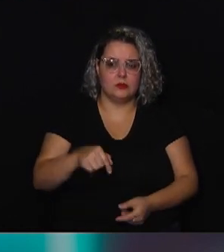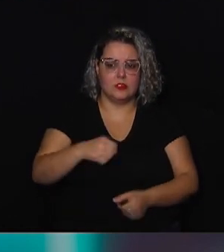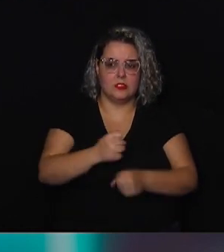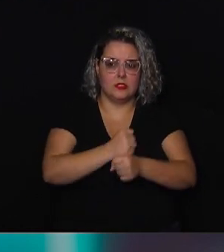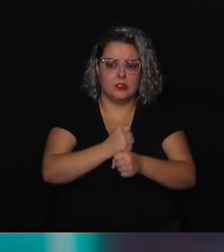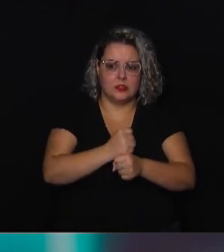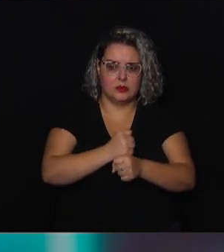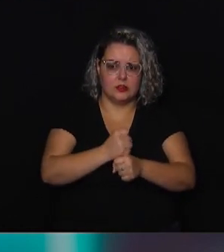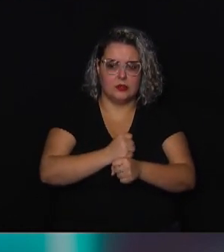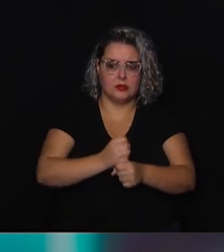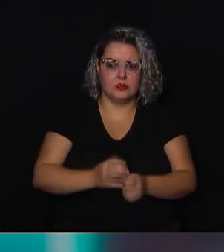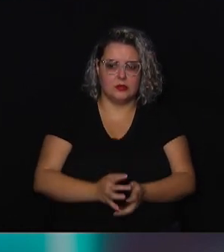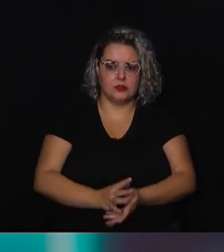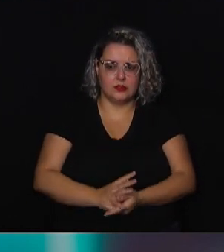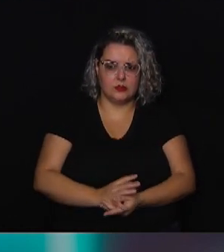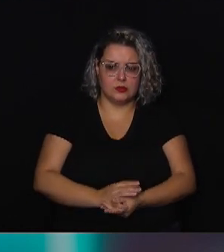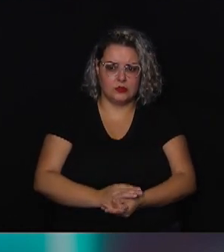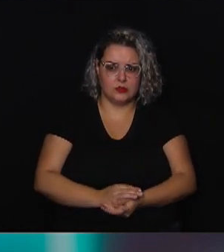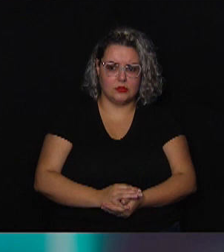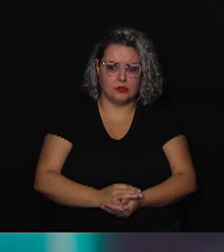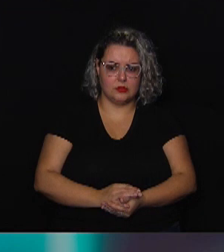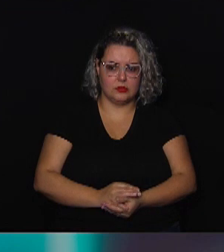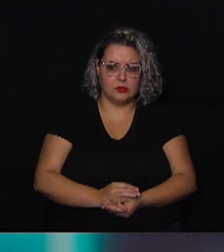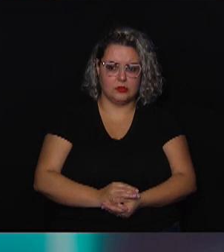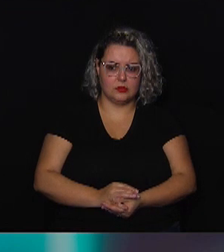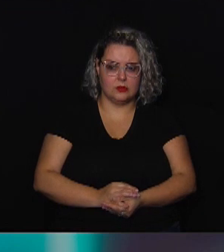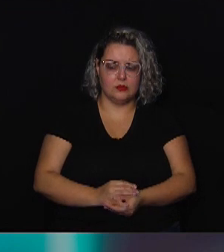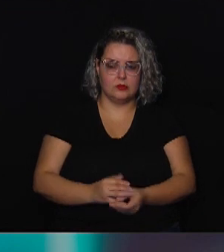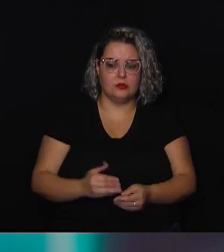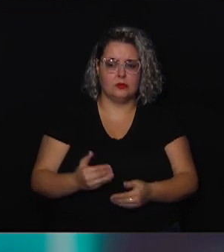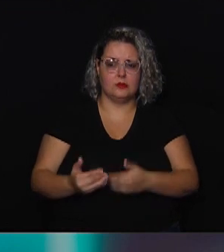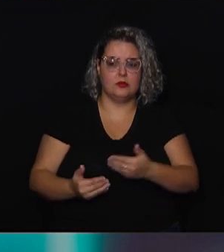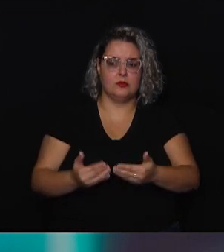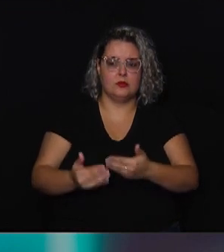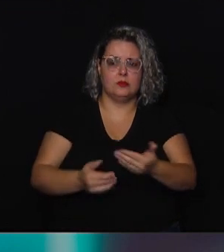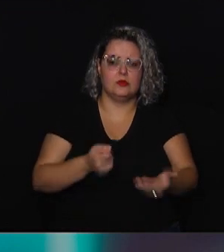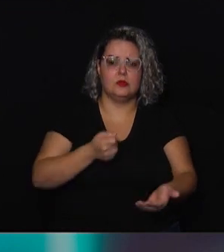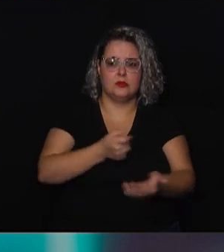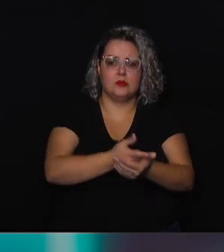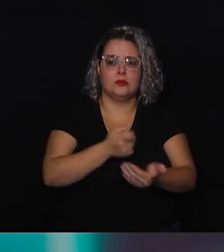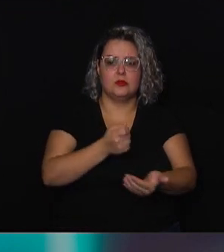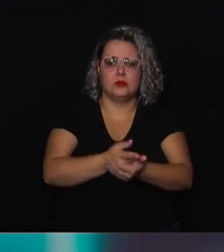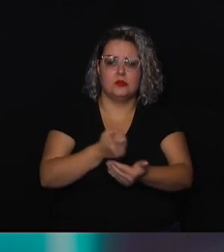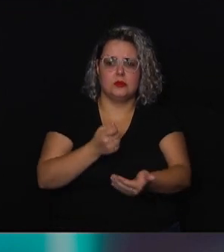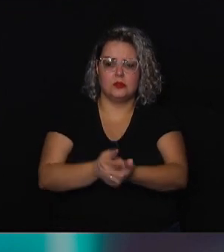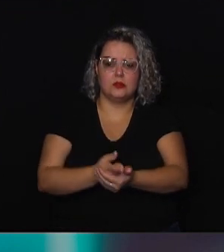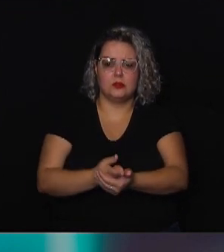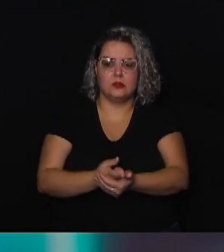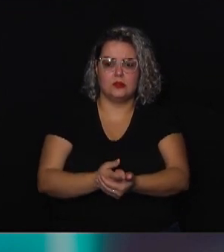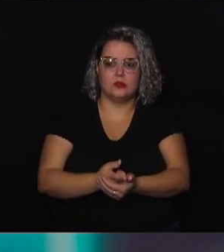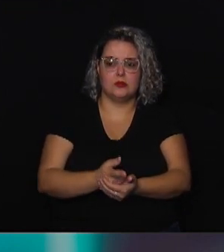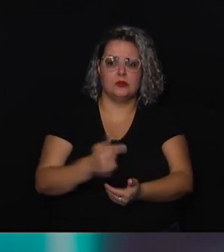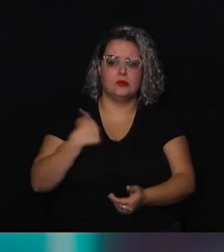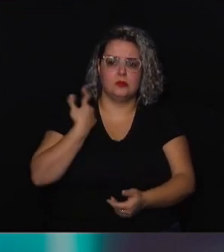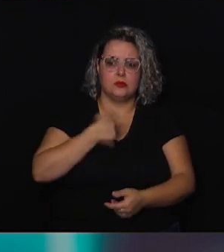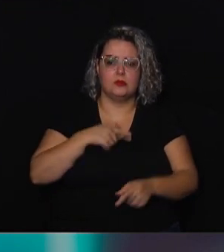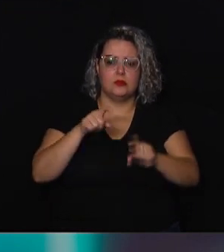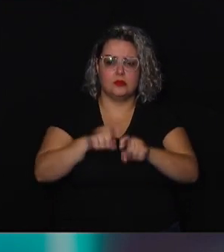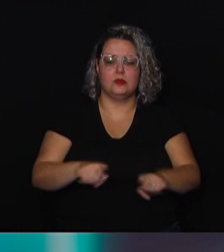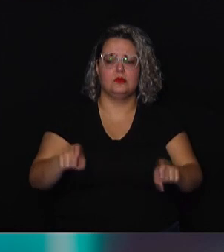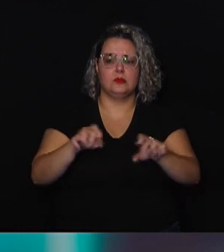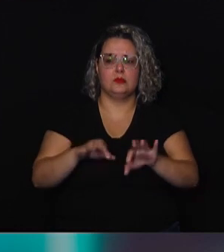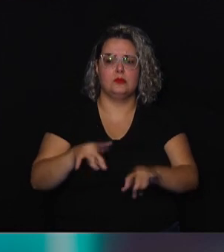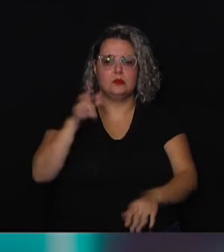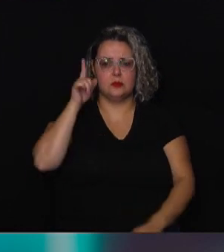né, com os processos de compra que nós temos aí dos nossos computadores, a gente já vai conseguir